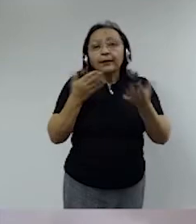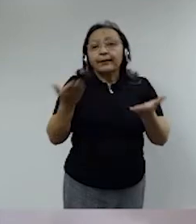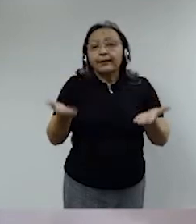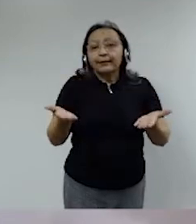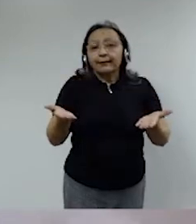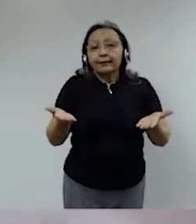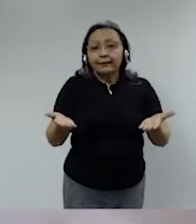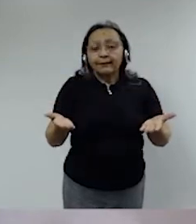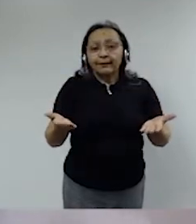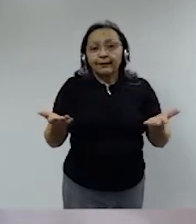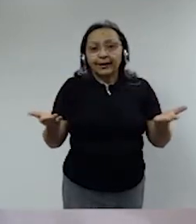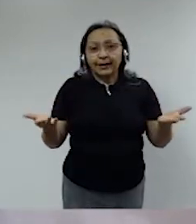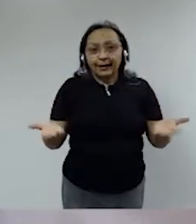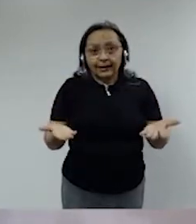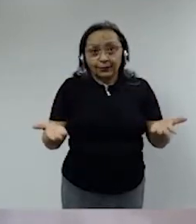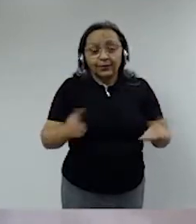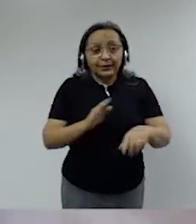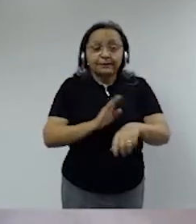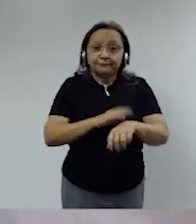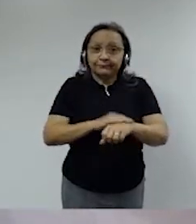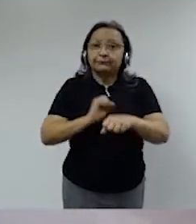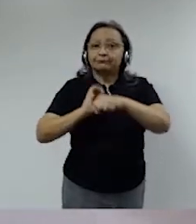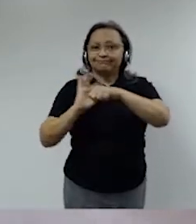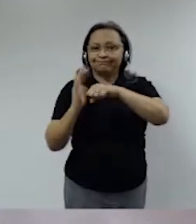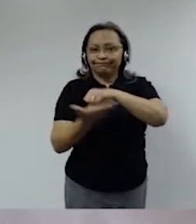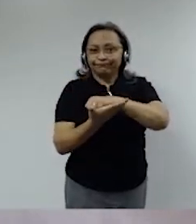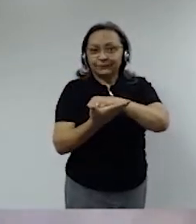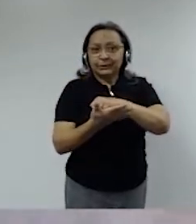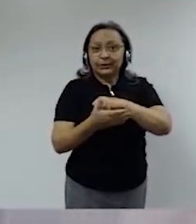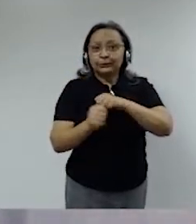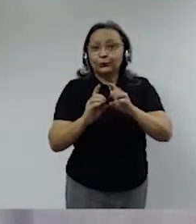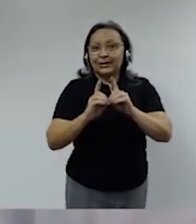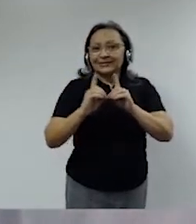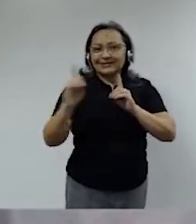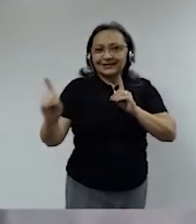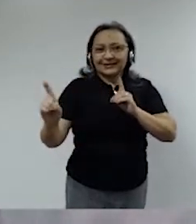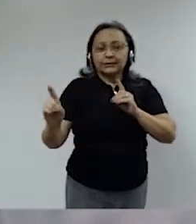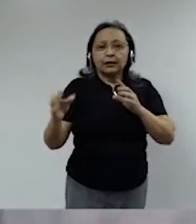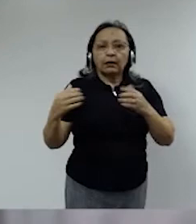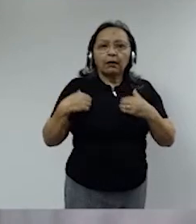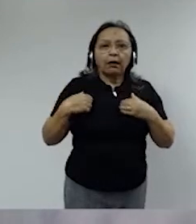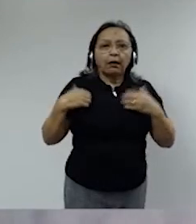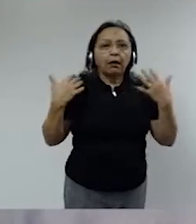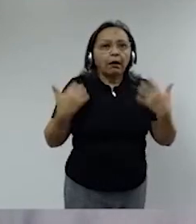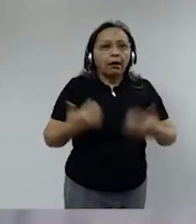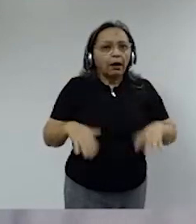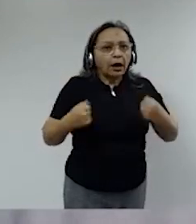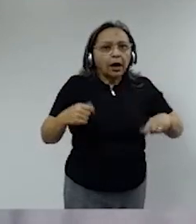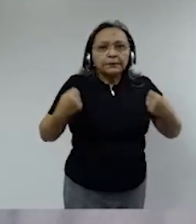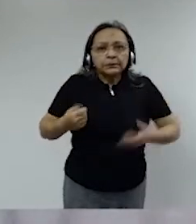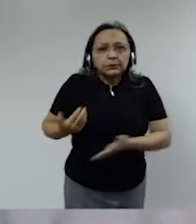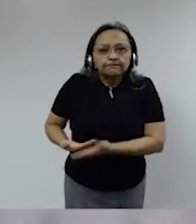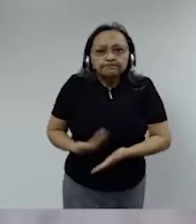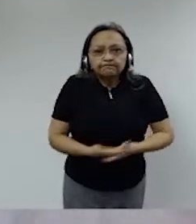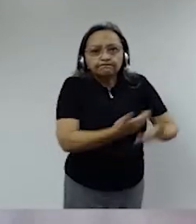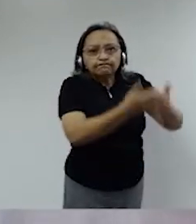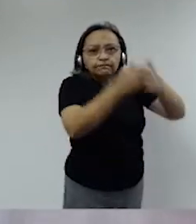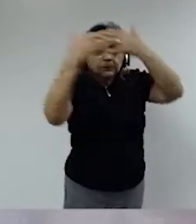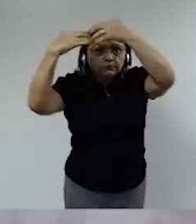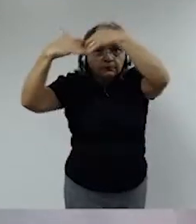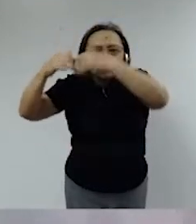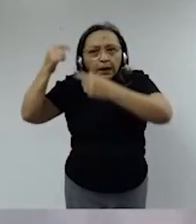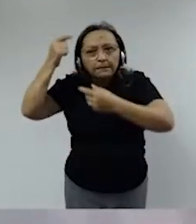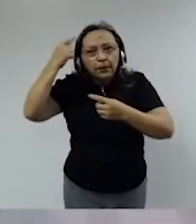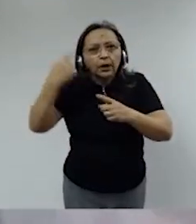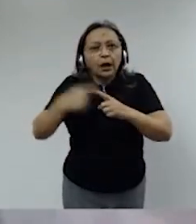questão que se coloca em tempos de pandemia, né, é preciso se repensar isso, porque, de fato, a audiência